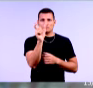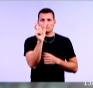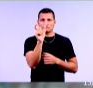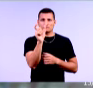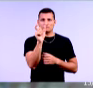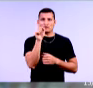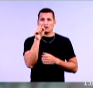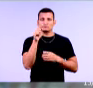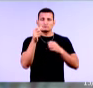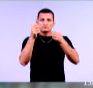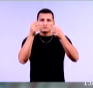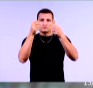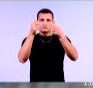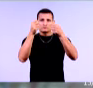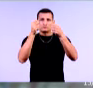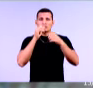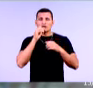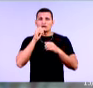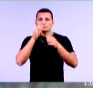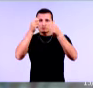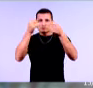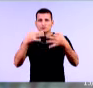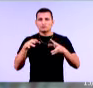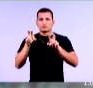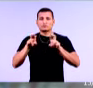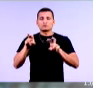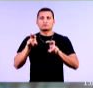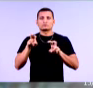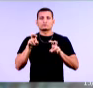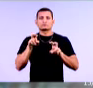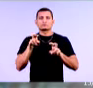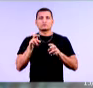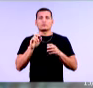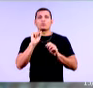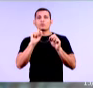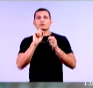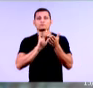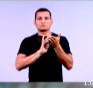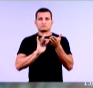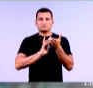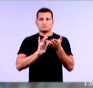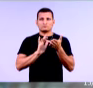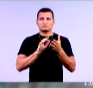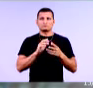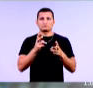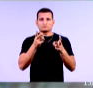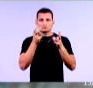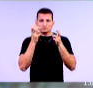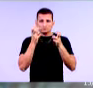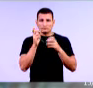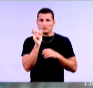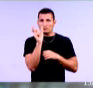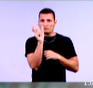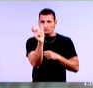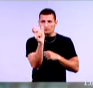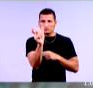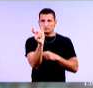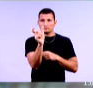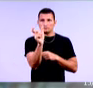eu estou definindo para o computador a classe smartphone. E percebam que ao definir a classe smartphone,